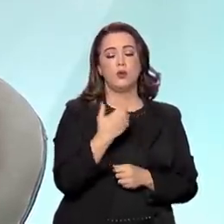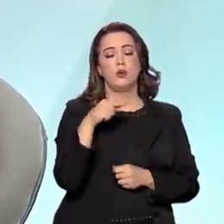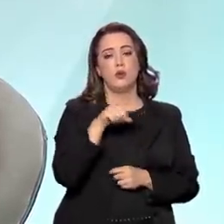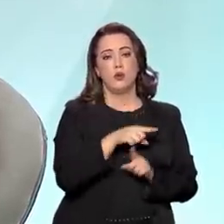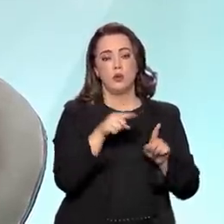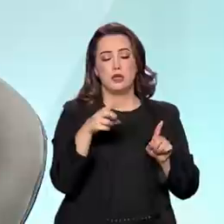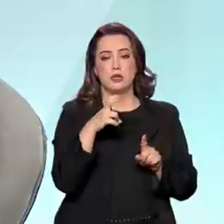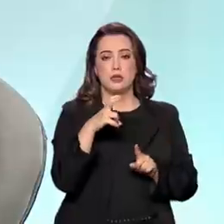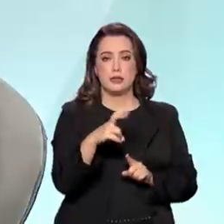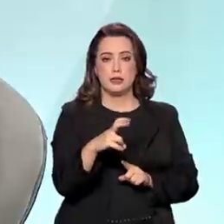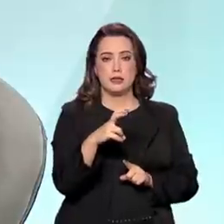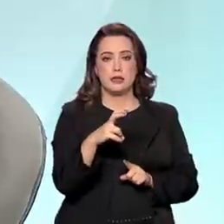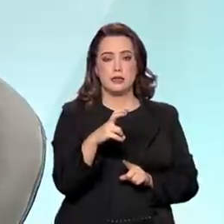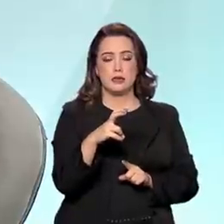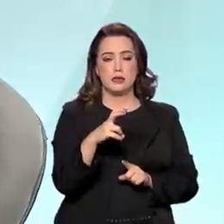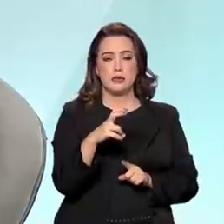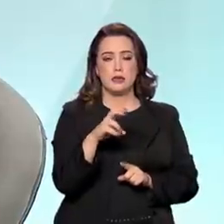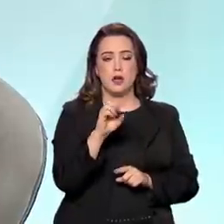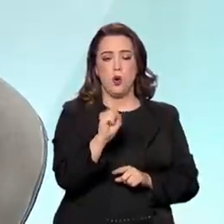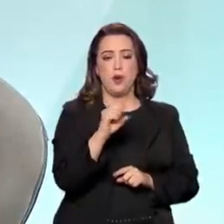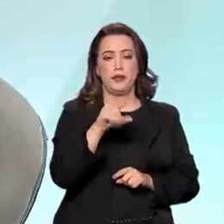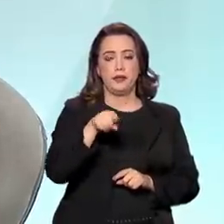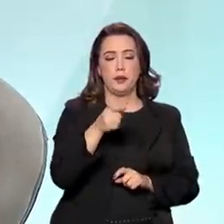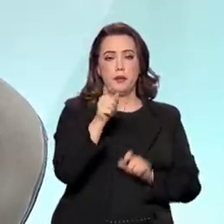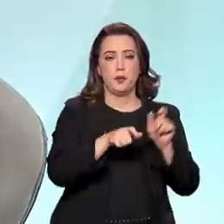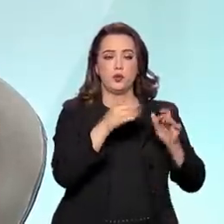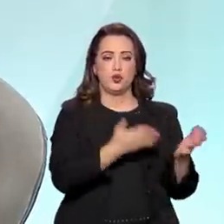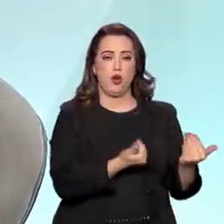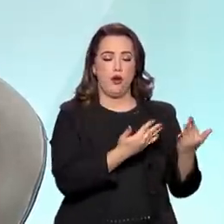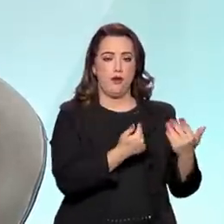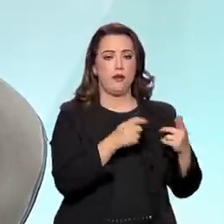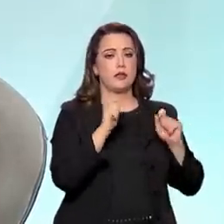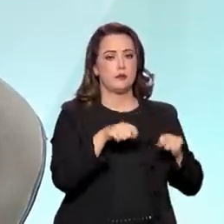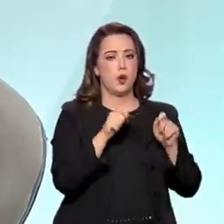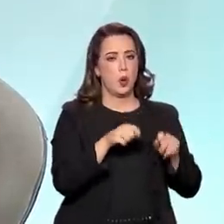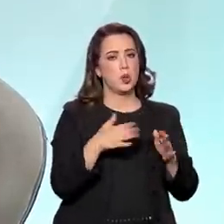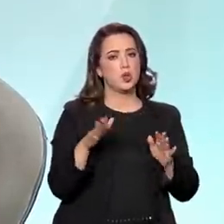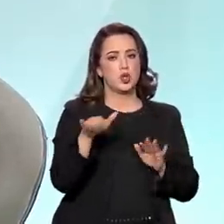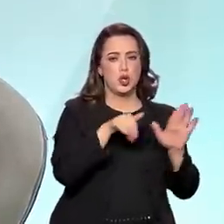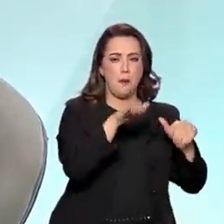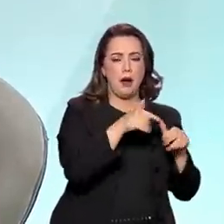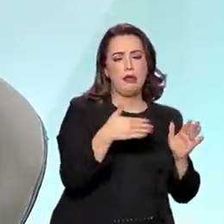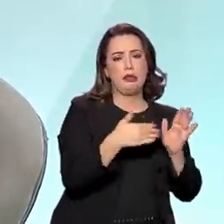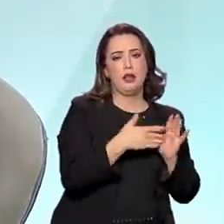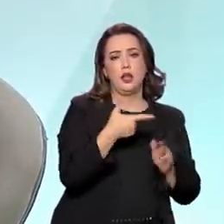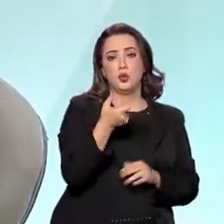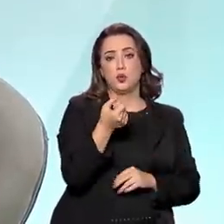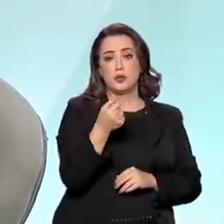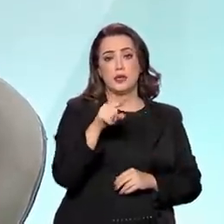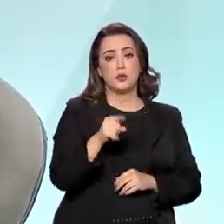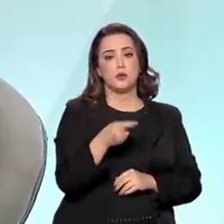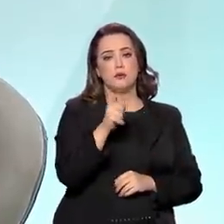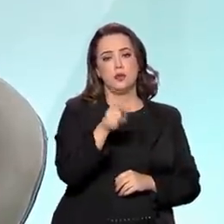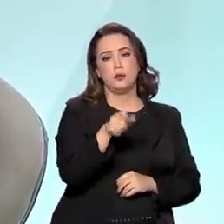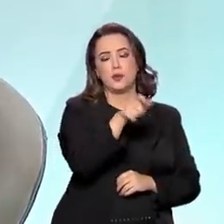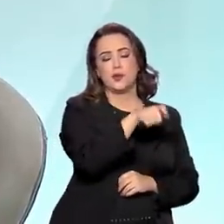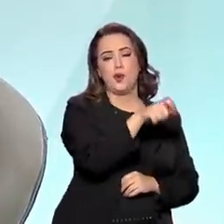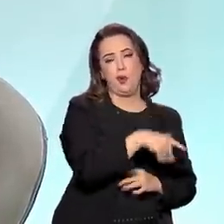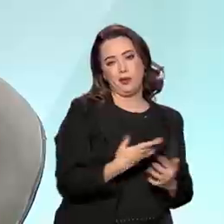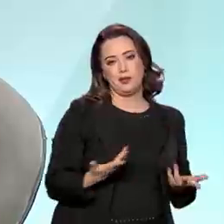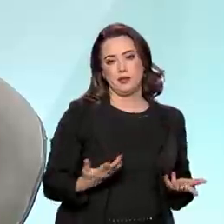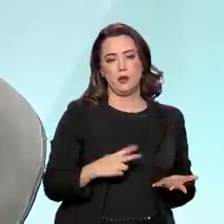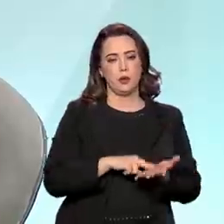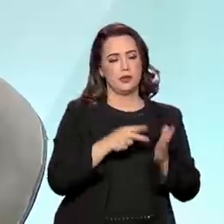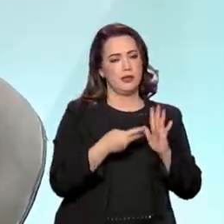e o macho 400 mil podendo ser imobilizado então é um sistema mais barato né você não precisa ter um exército